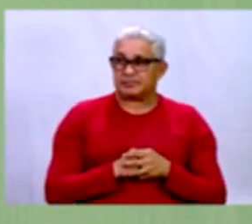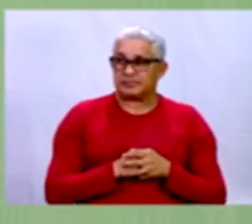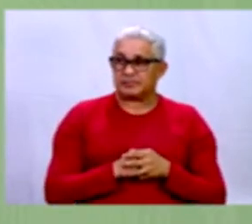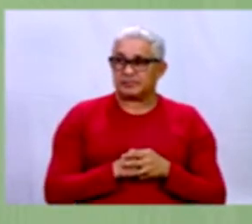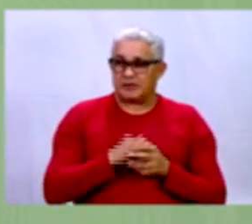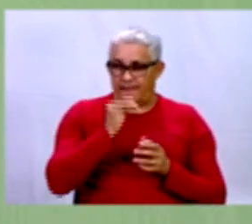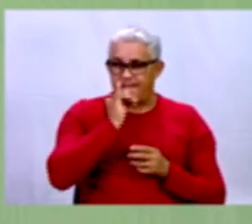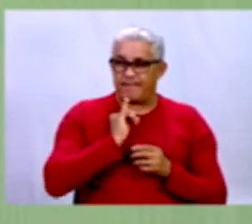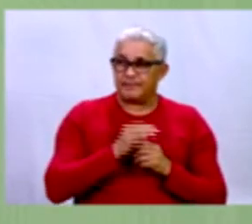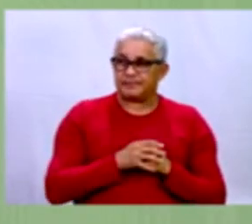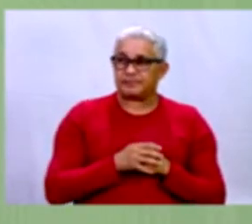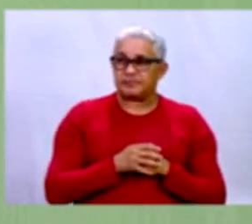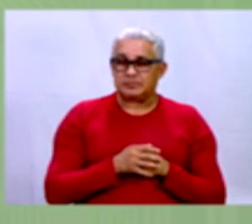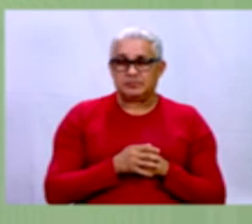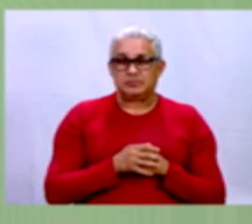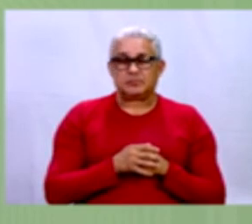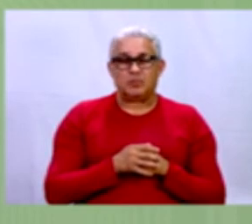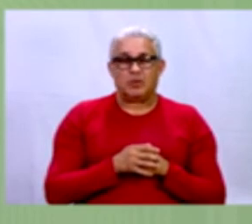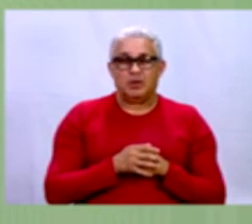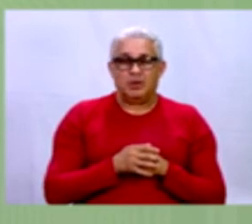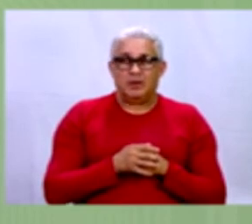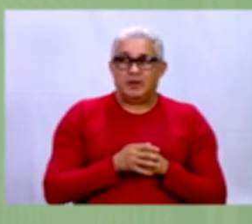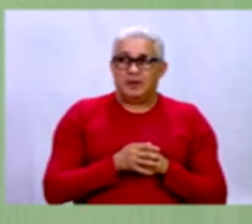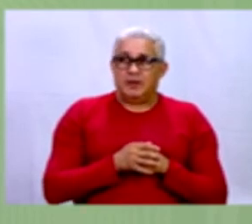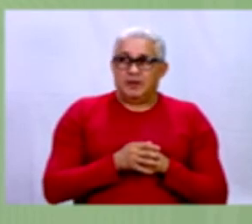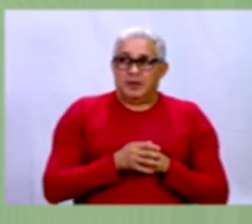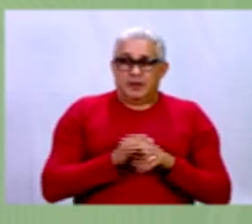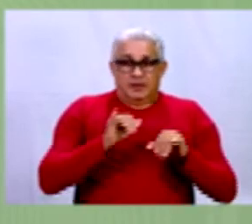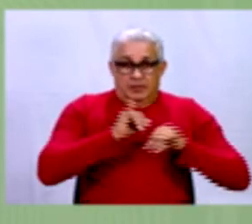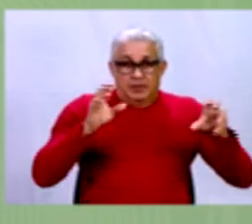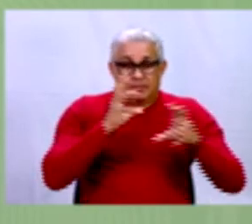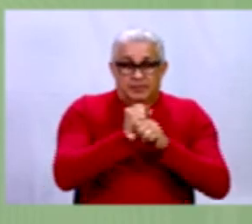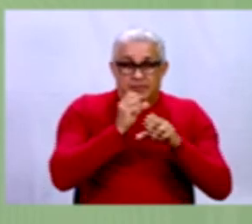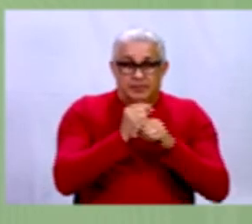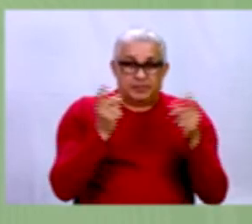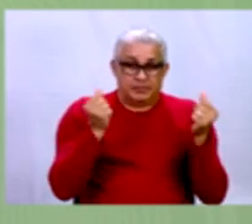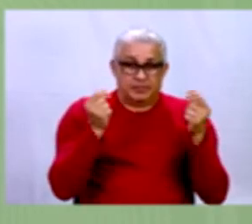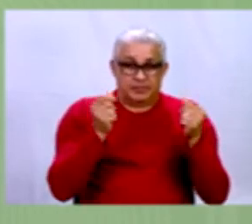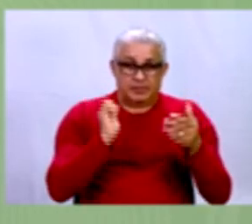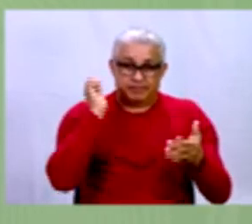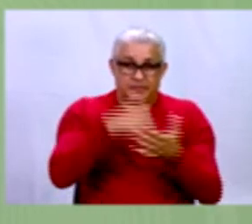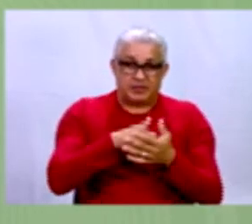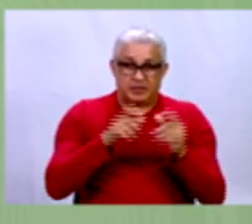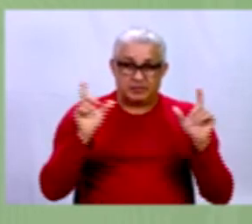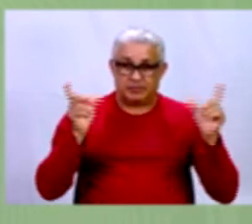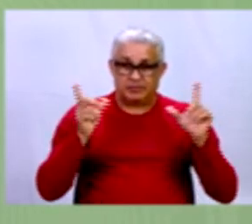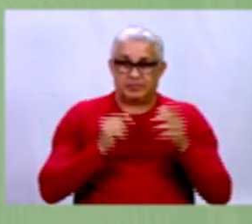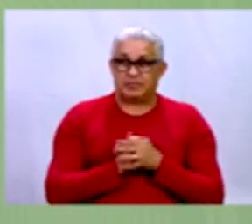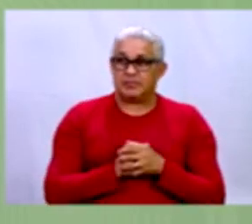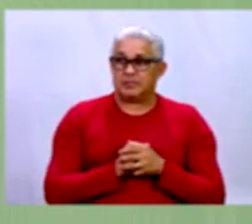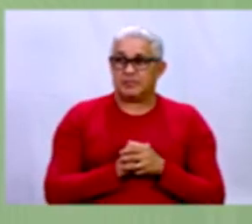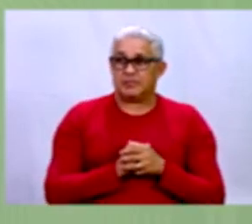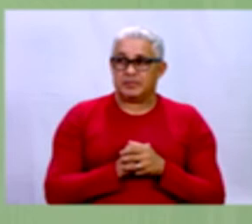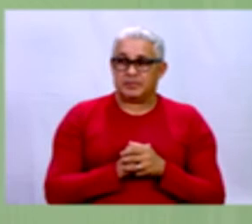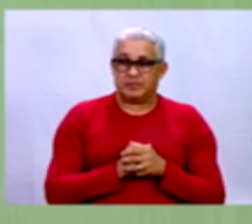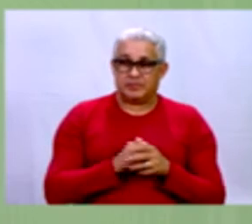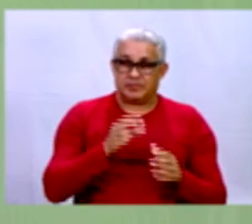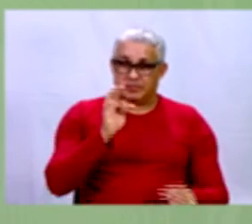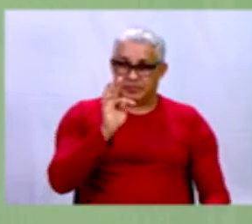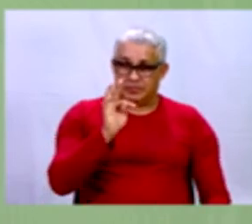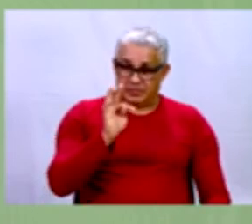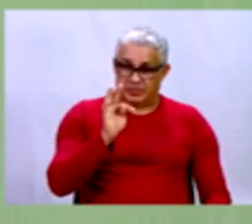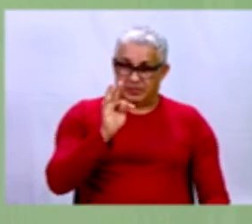Vamos lá, pessoal. Dado o anúncio abaixo, calcule o valor à vista da TV. Olha só o anúncio. TV